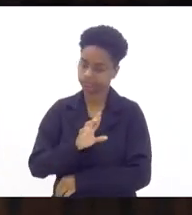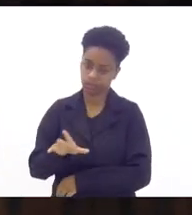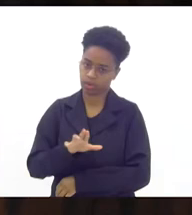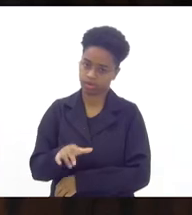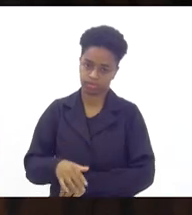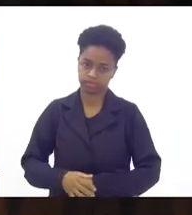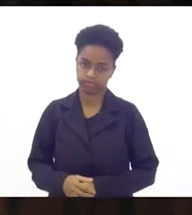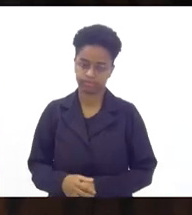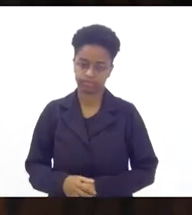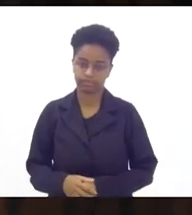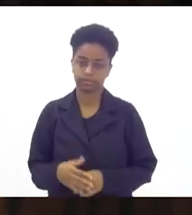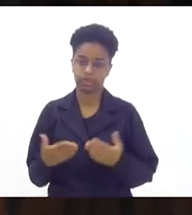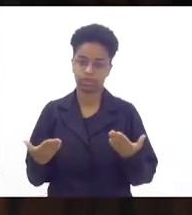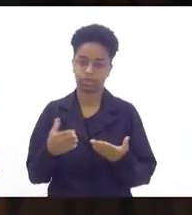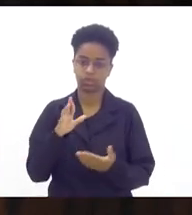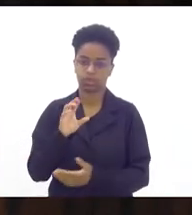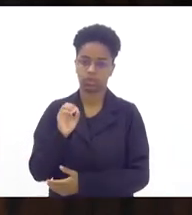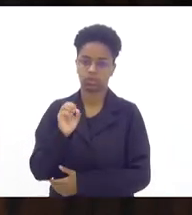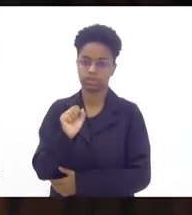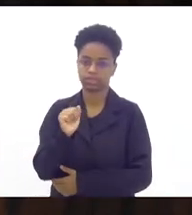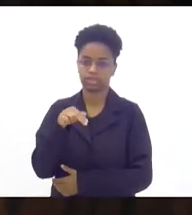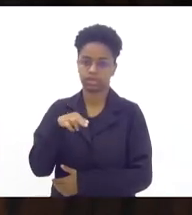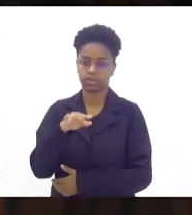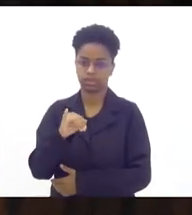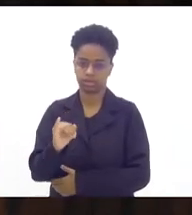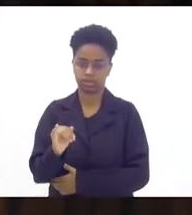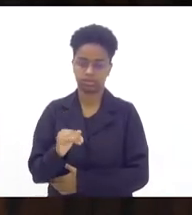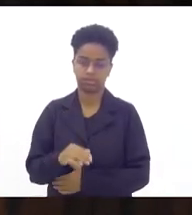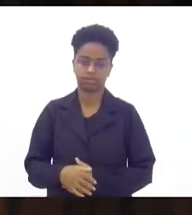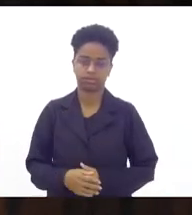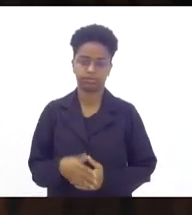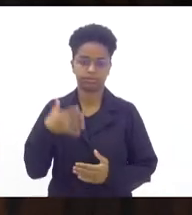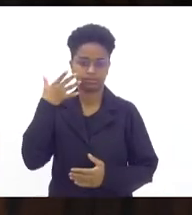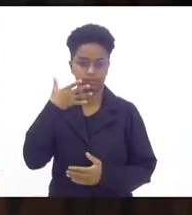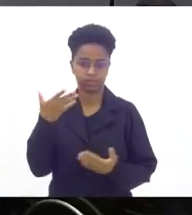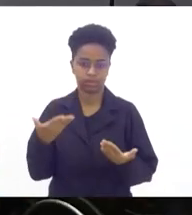Rosane Correia com a palavra nessa oportunidade